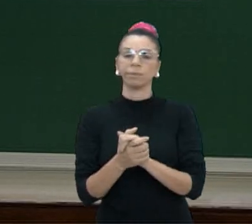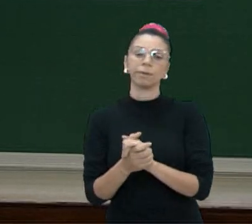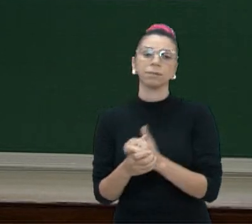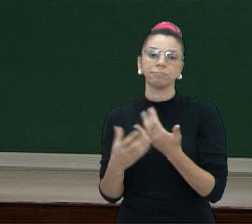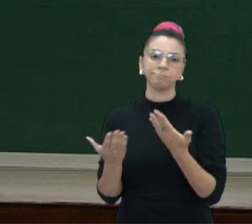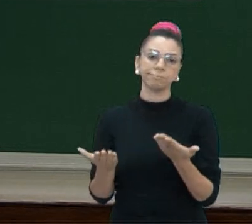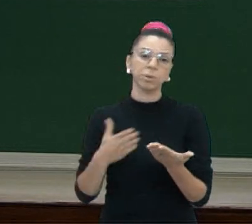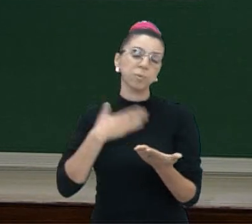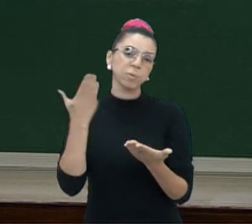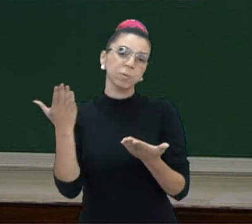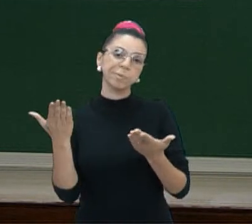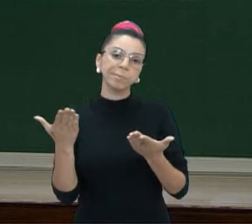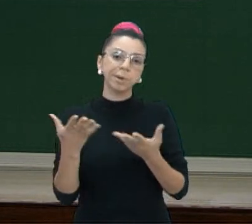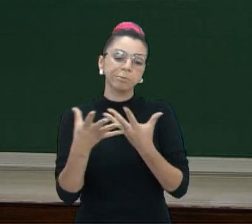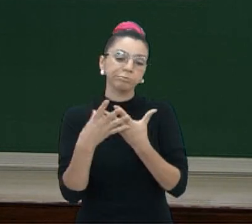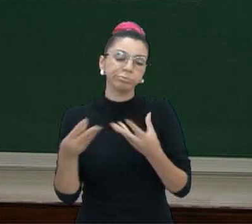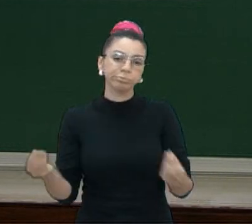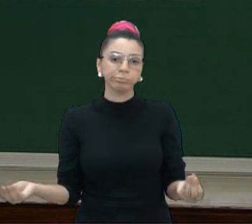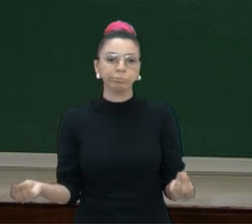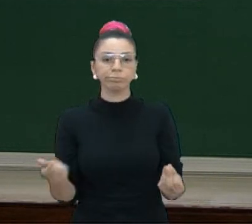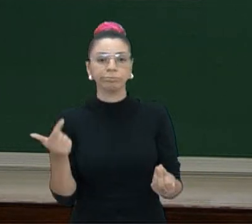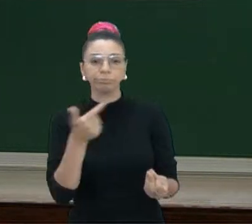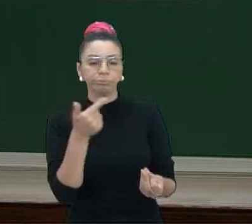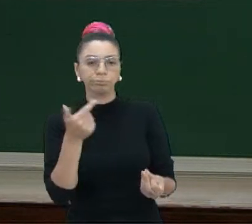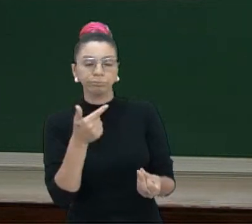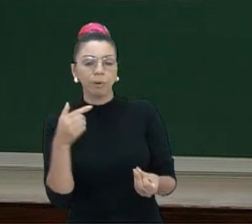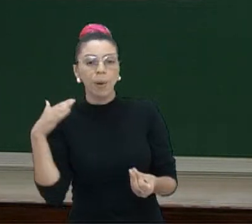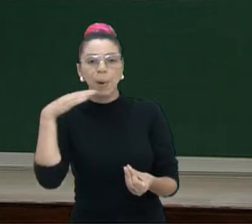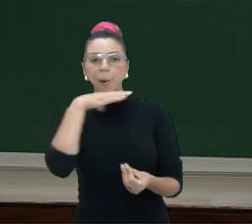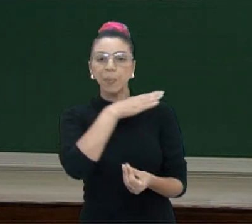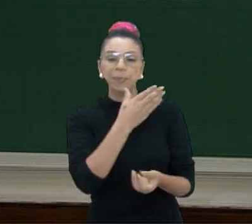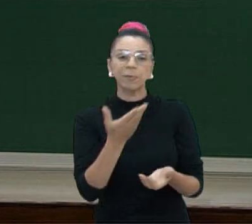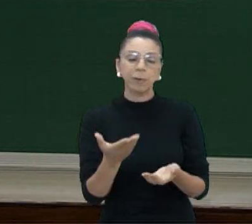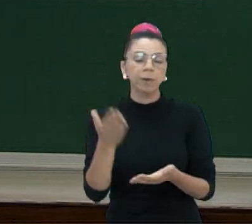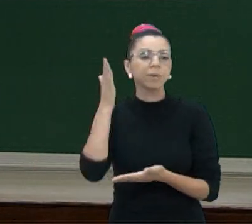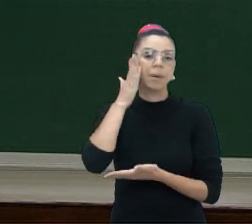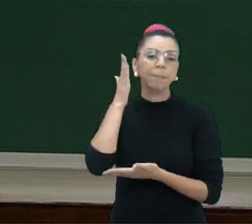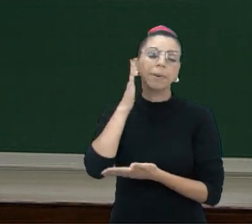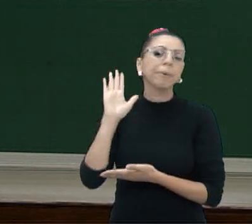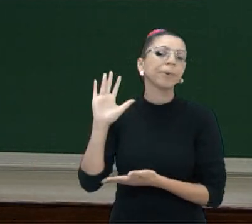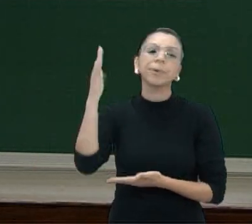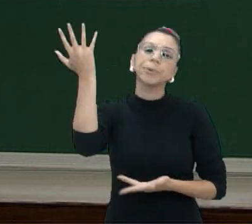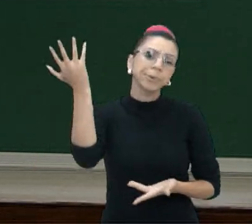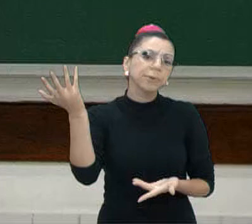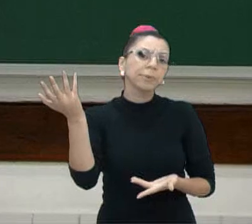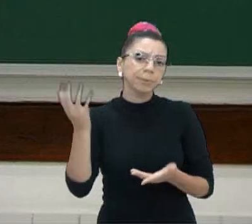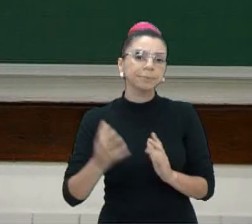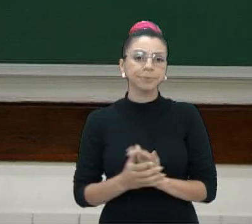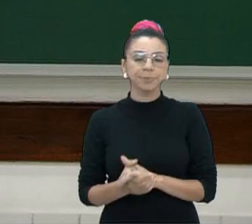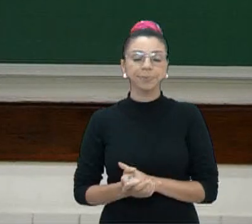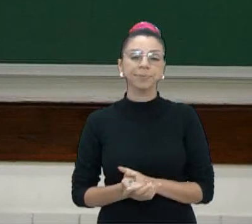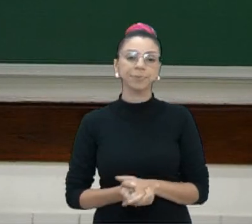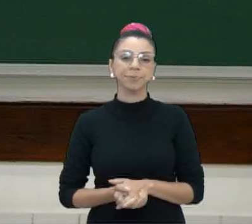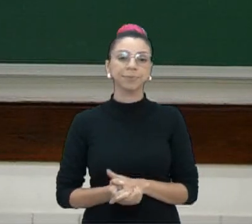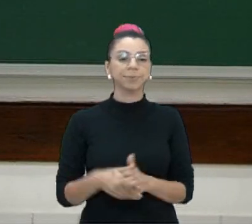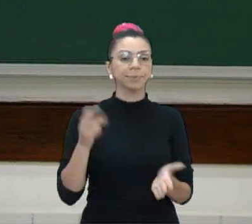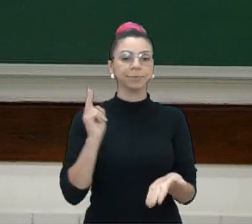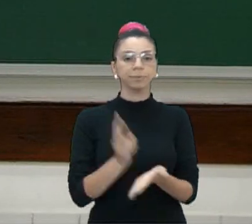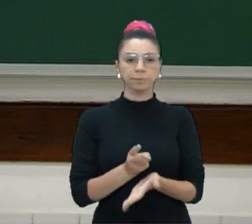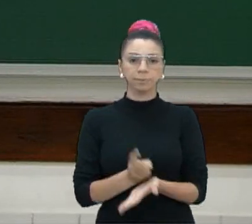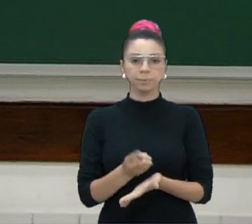perdendo a graça, porque é óbvio que a gente imagina que ela saberia muito bem o que iria acontecer.